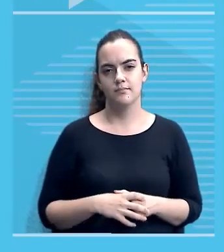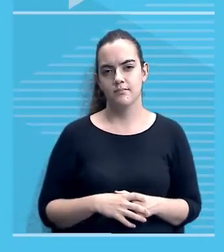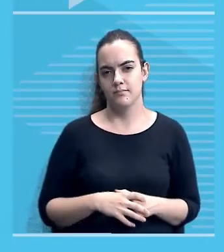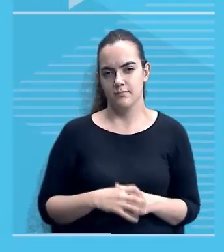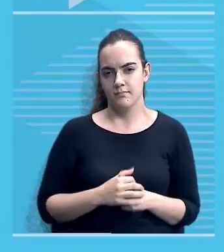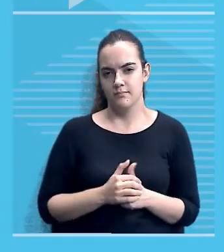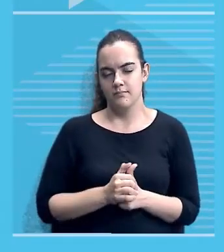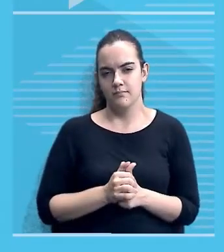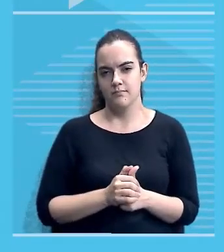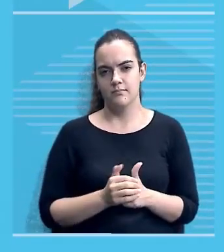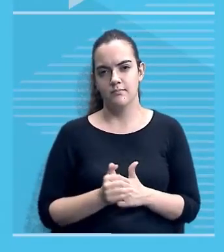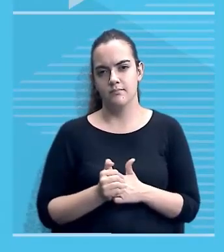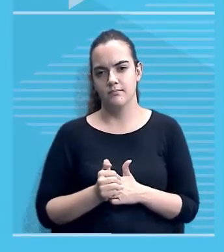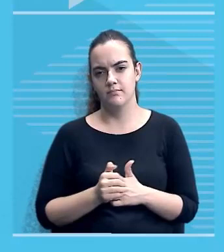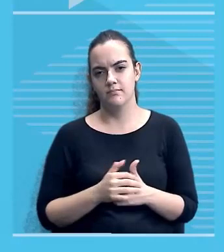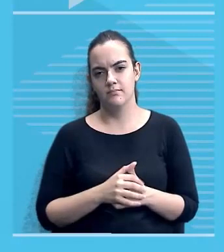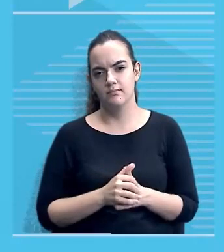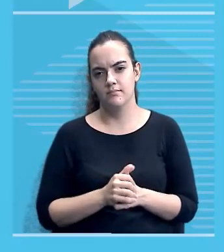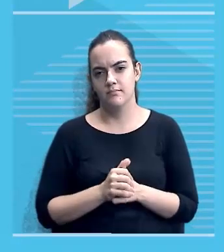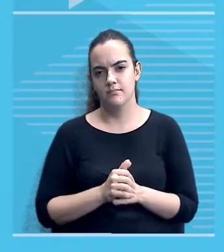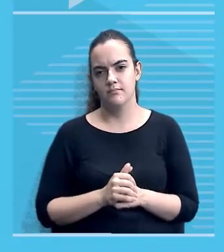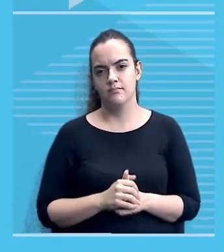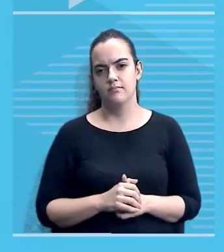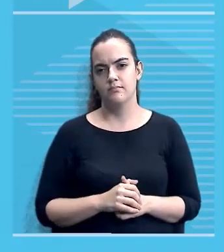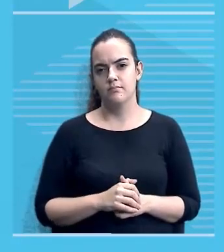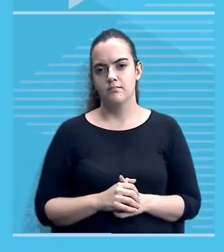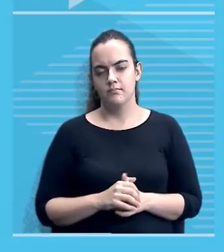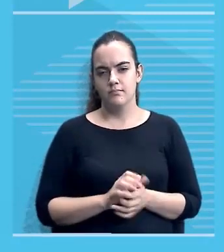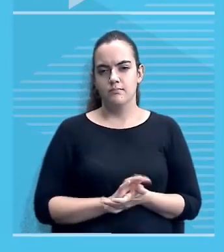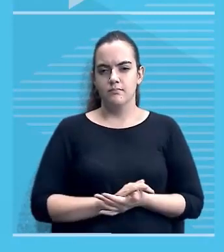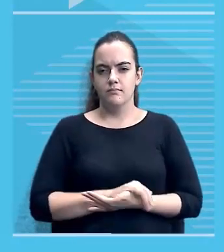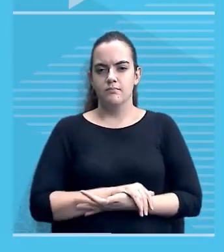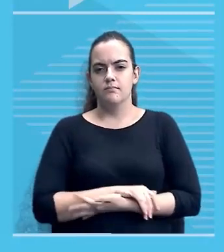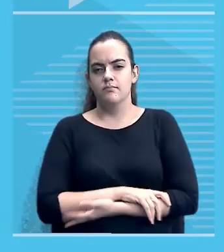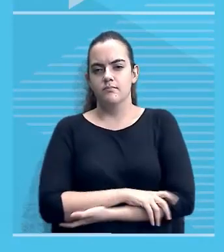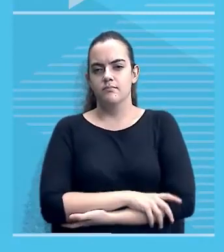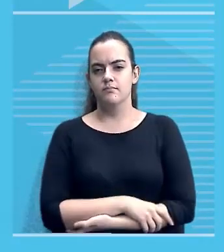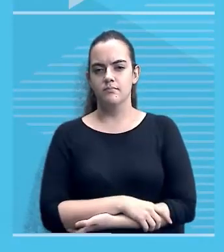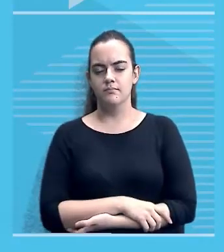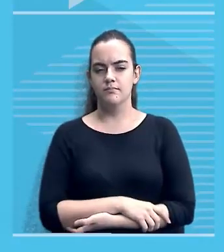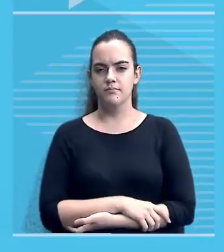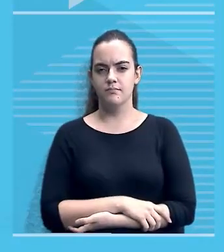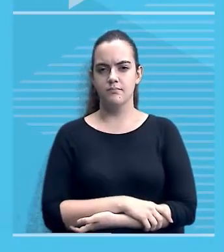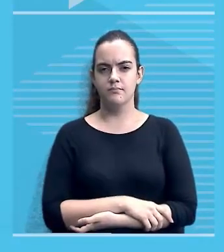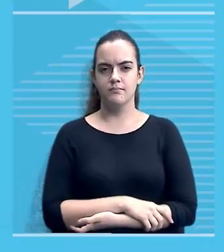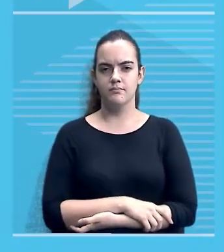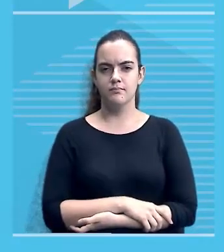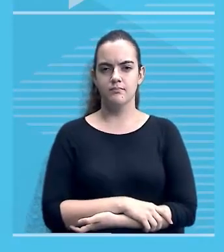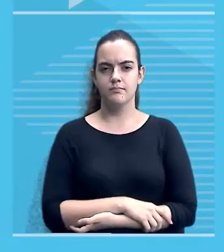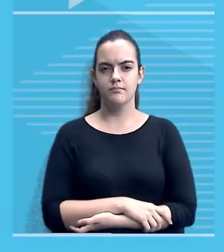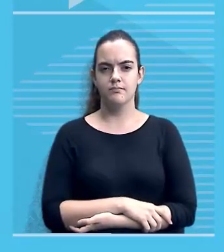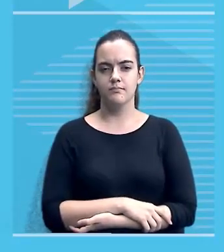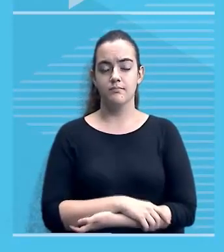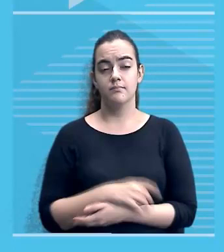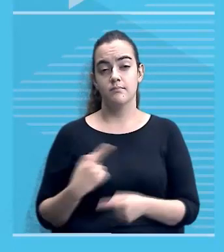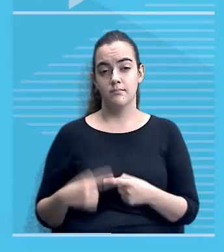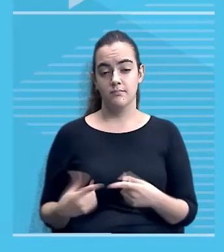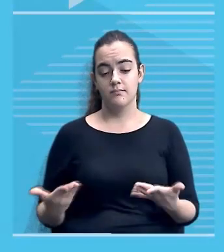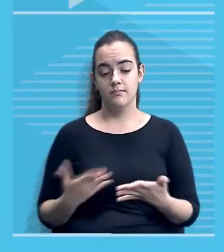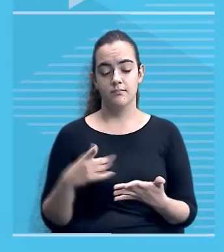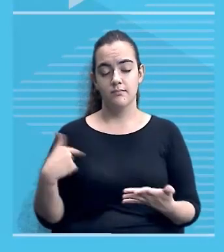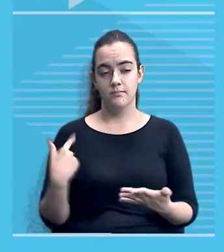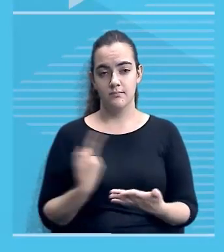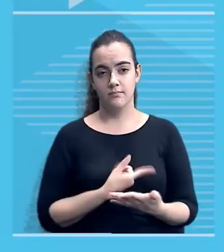fazer um determinadas análise né e melhorarmos Não pode errar na prova né aí na prova que é o problema